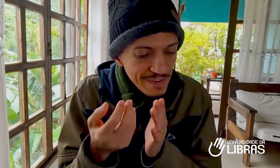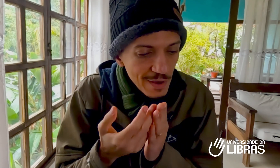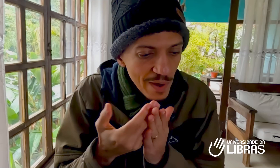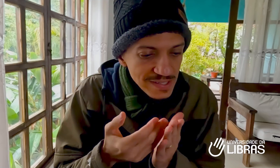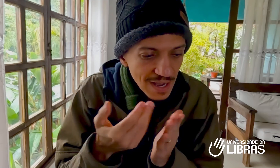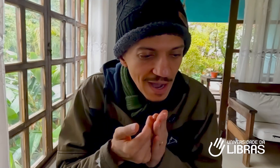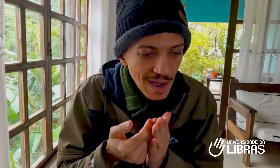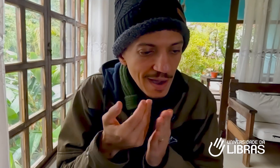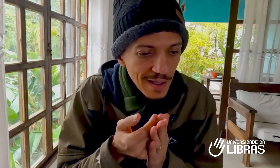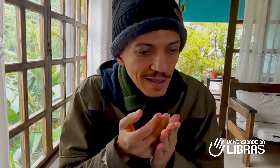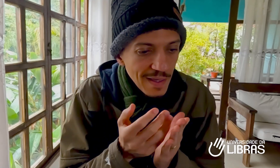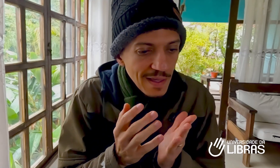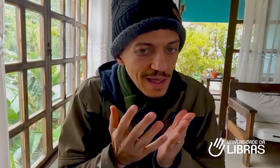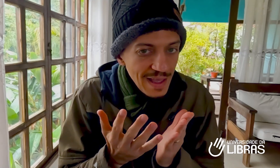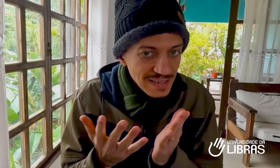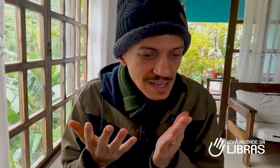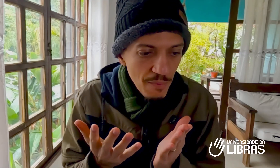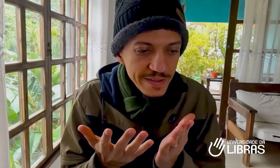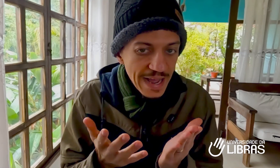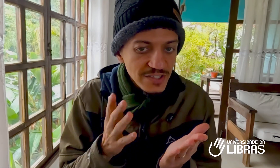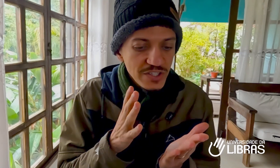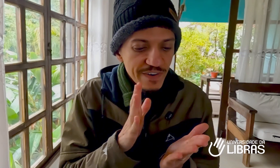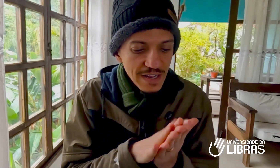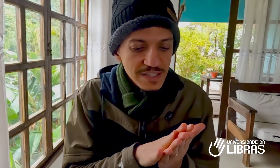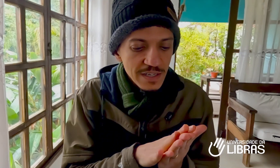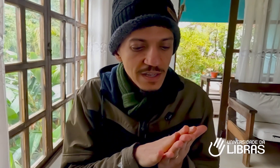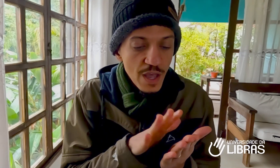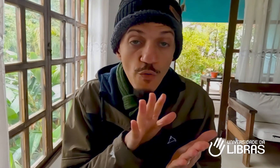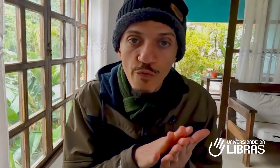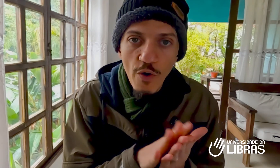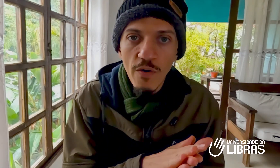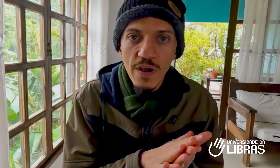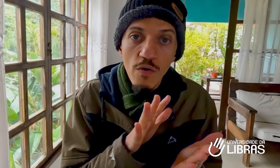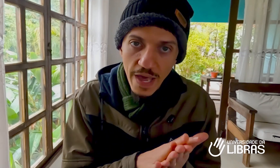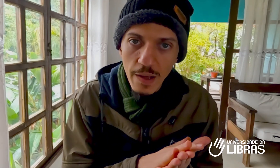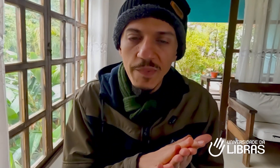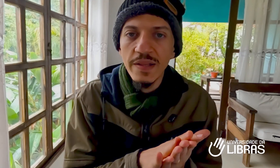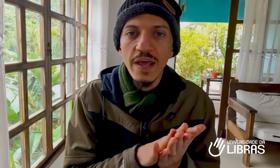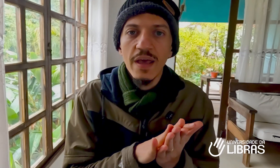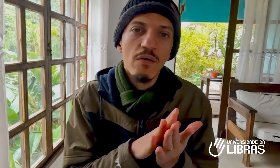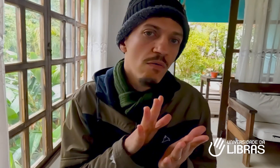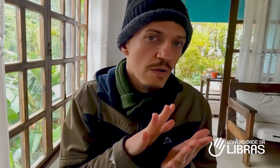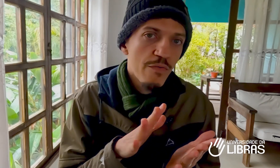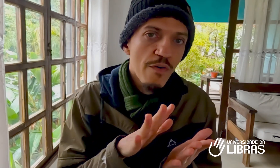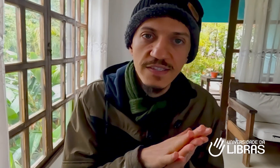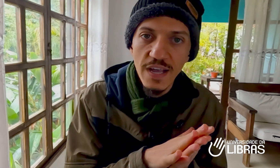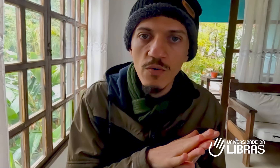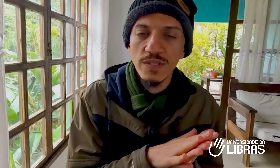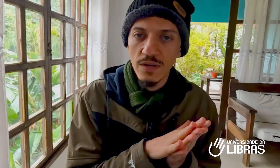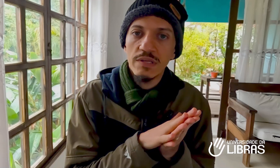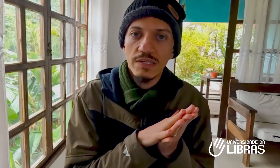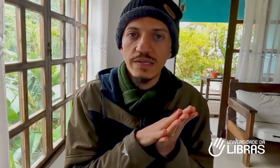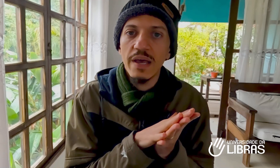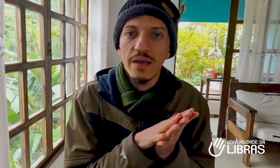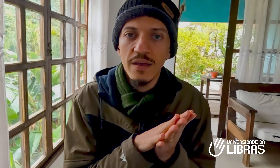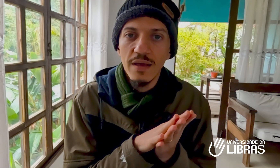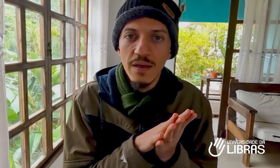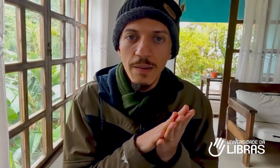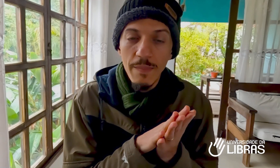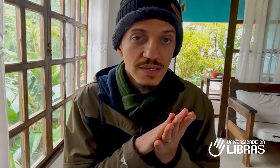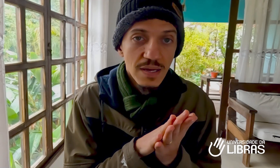que vem com essa abordagem de falar assim: eu quero aprender, eu vou fazer a coisa